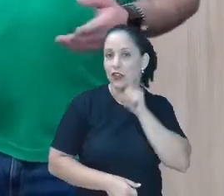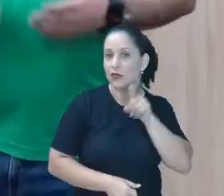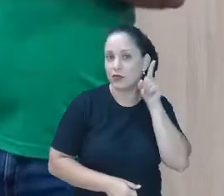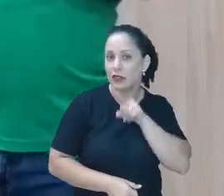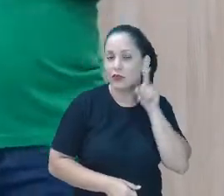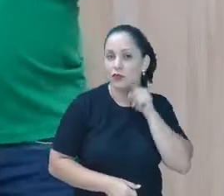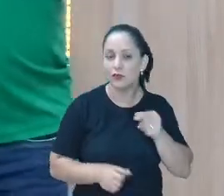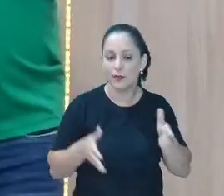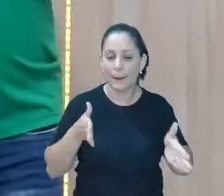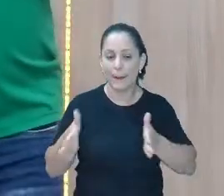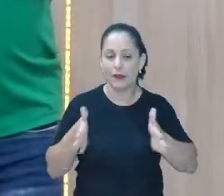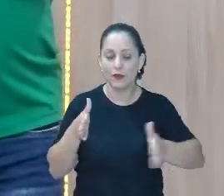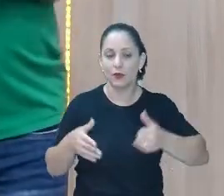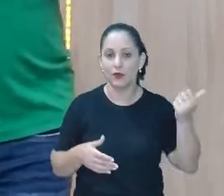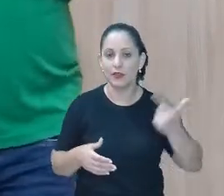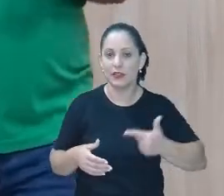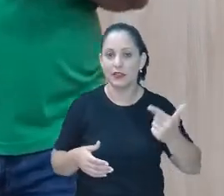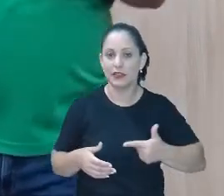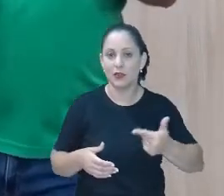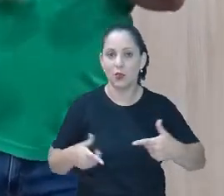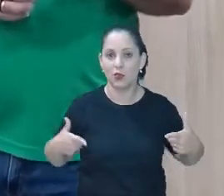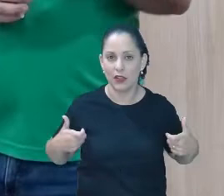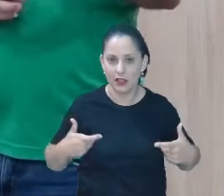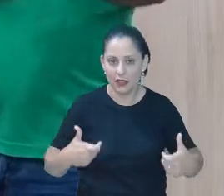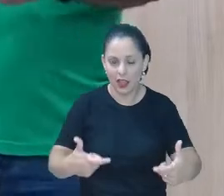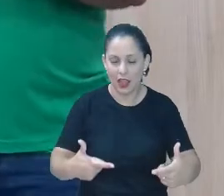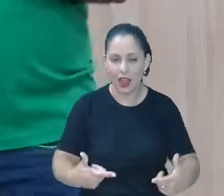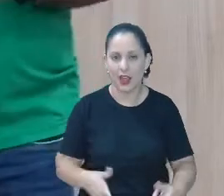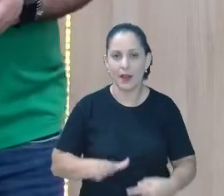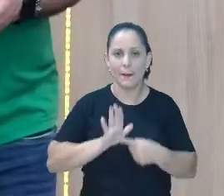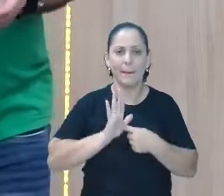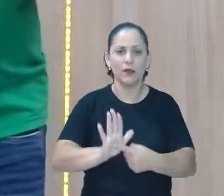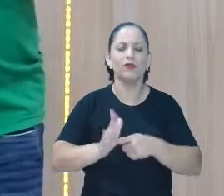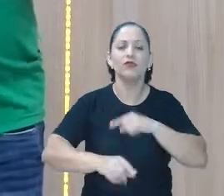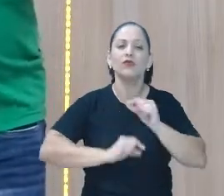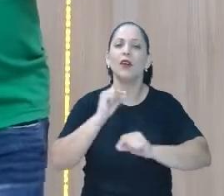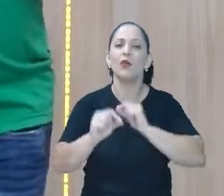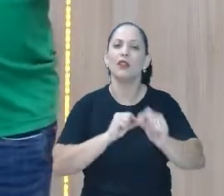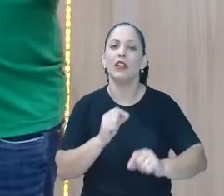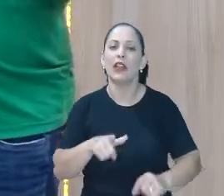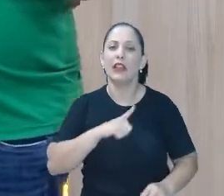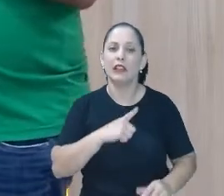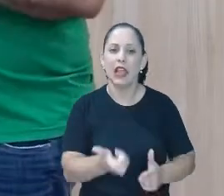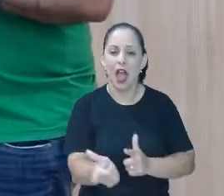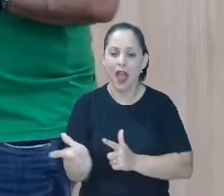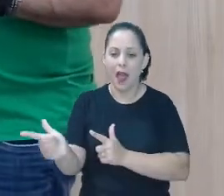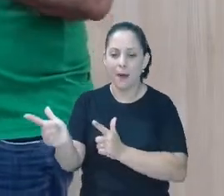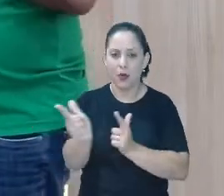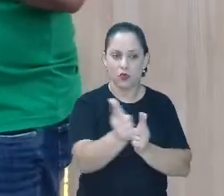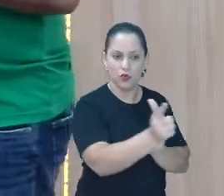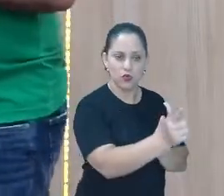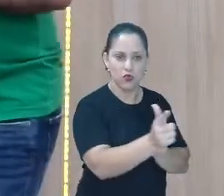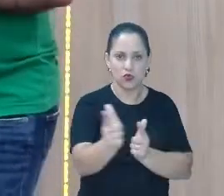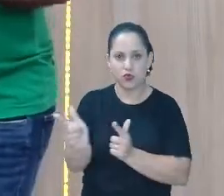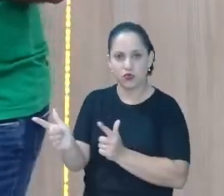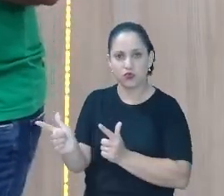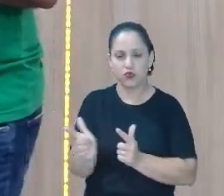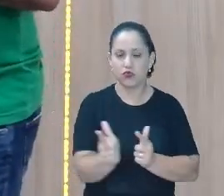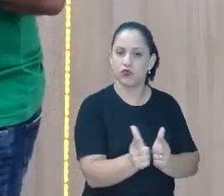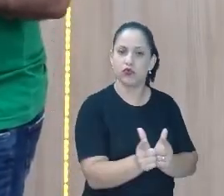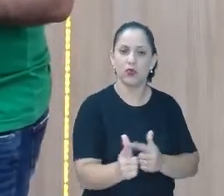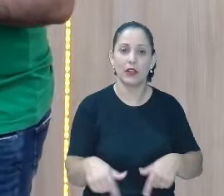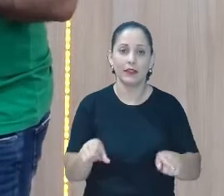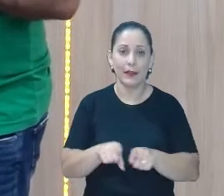Guerra Mundial, ele se manteve oferecendo armas, né, para os aliados, porém, um episódio, né, vai acontecer,